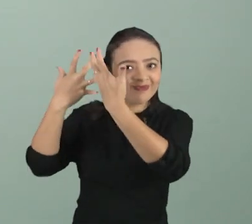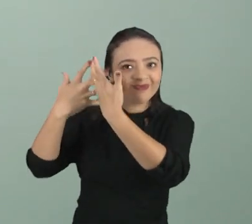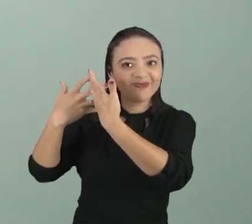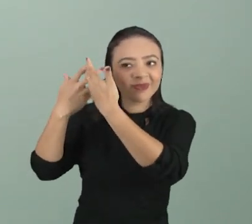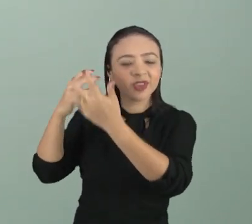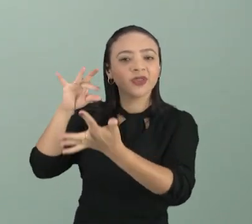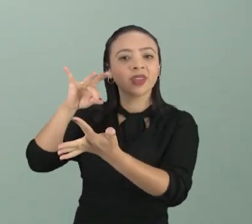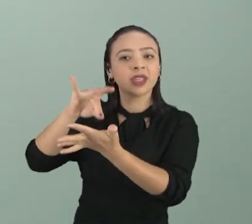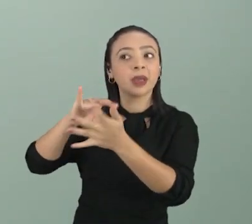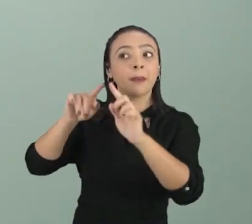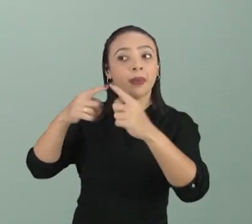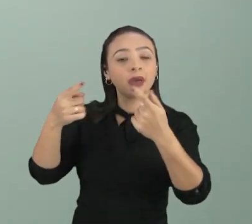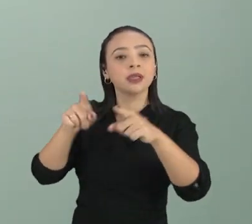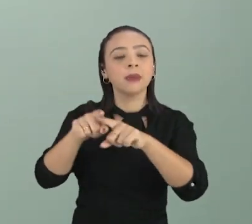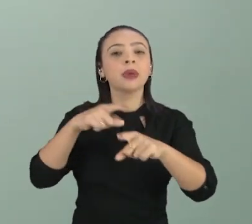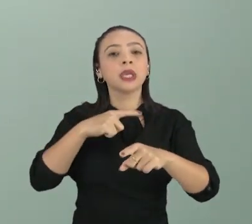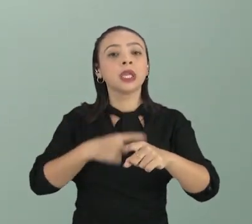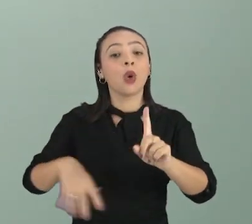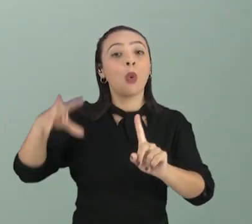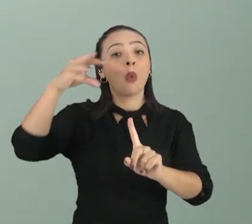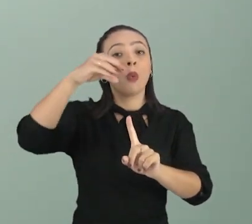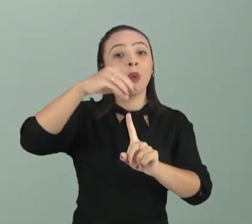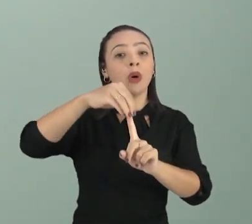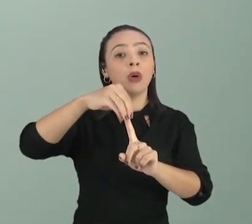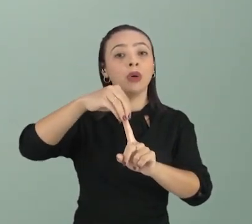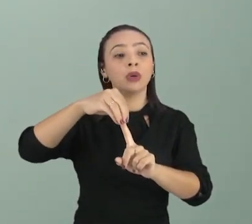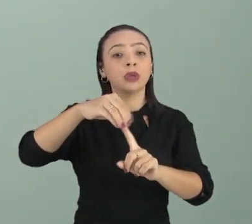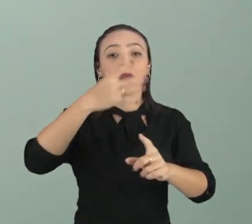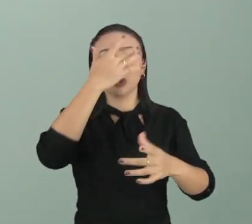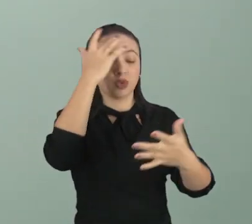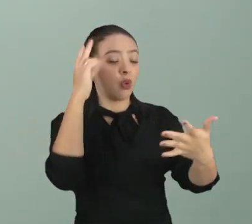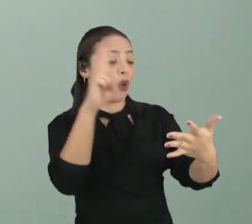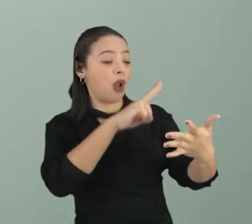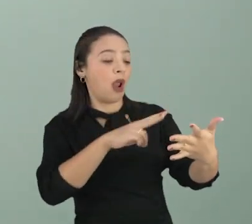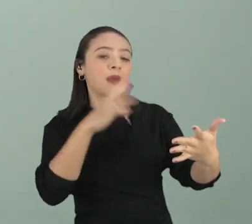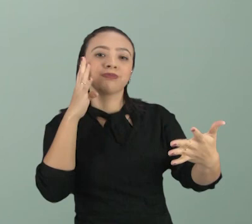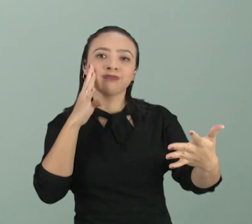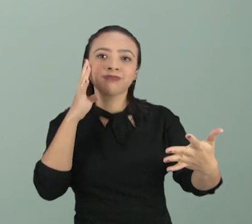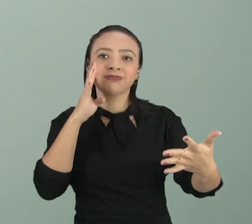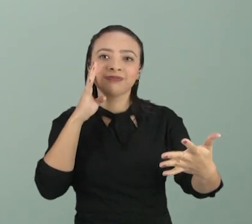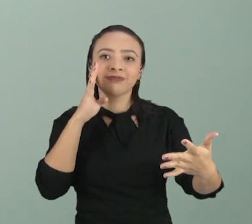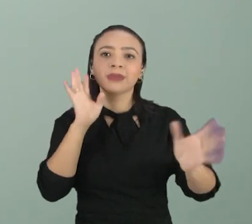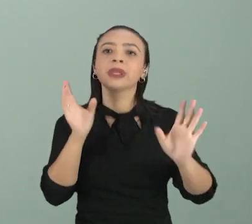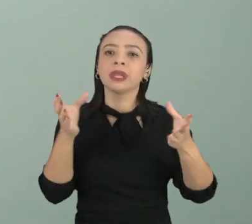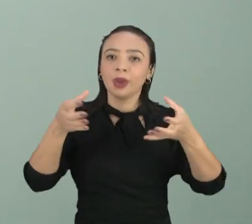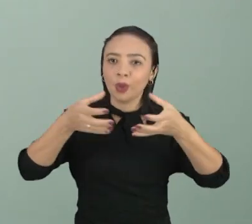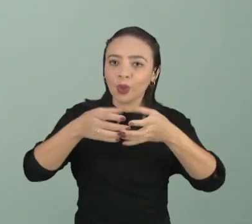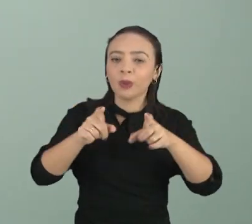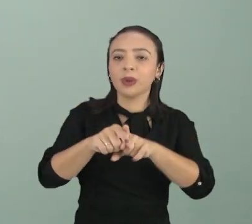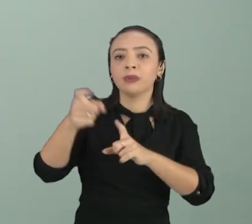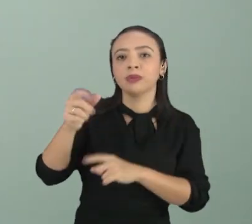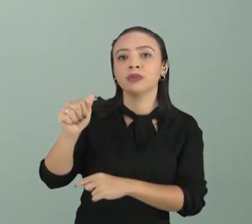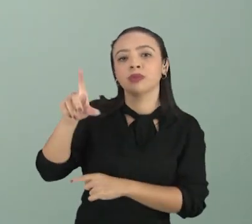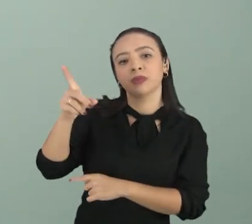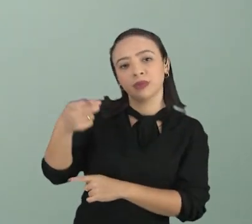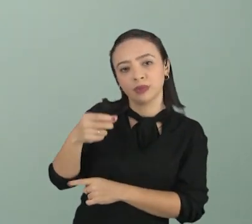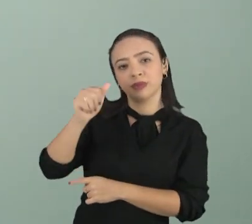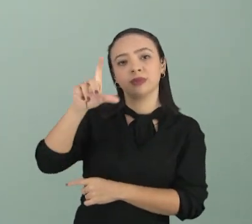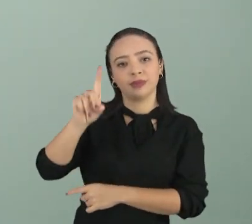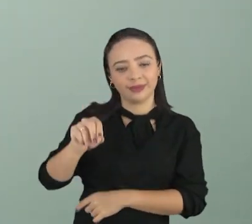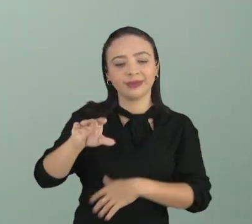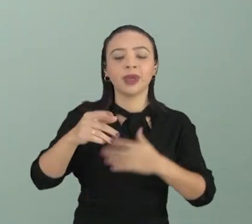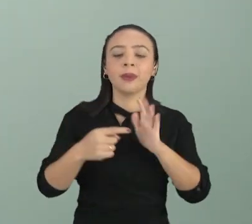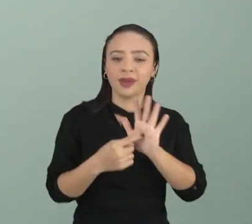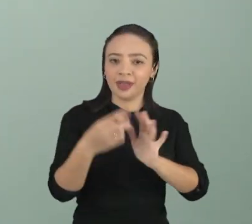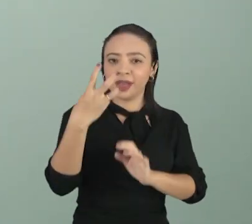tem o objetivo de entreter e, principalmente, tem um personagem específico, que é a Turma do Chachado. Então, essa é a diferença entre esses